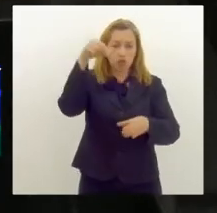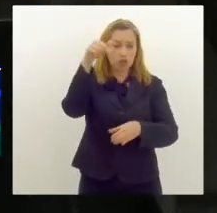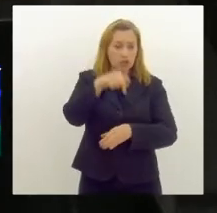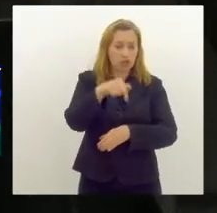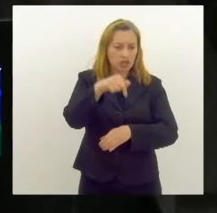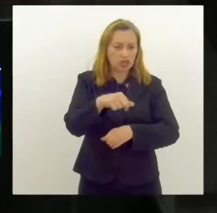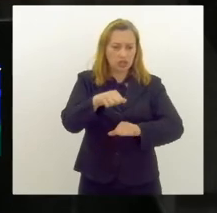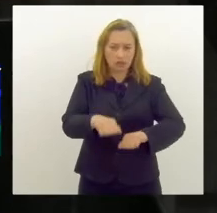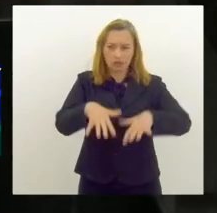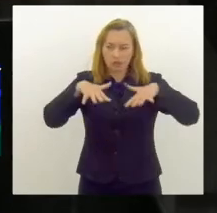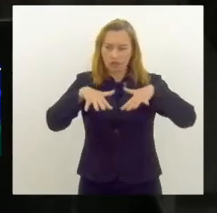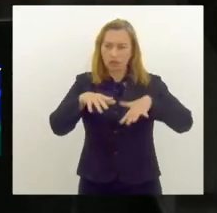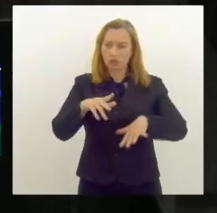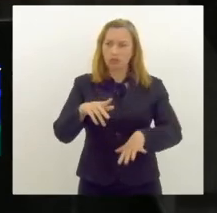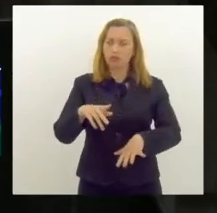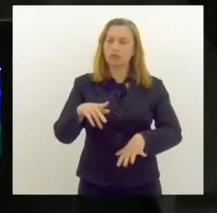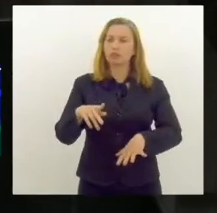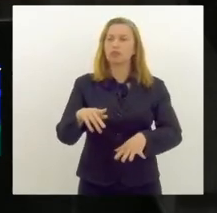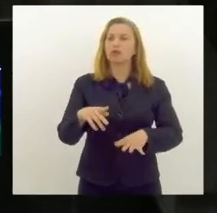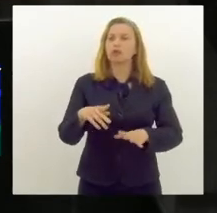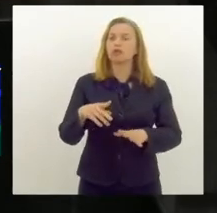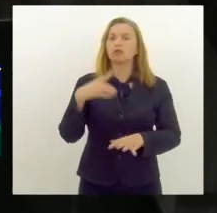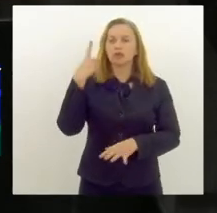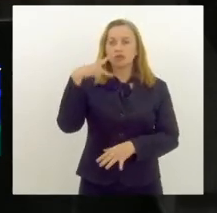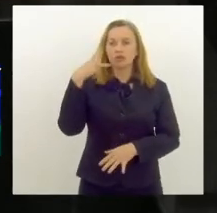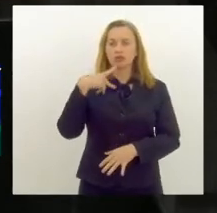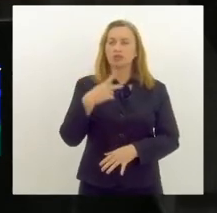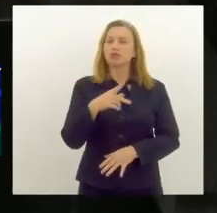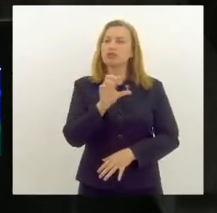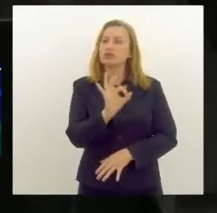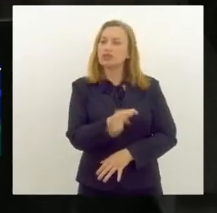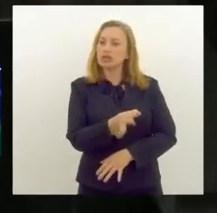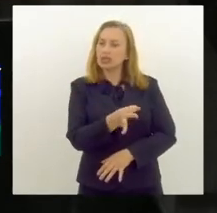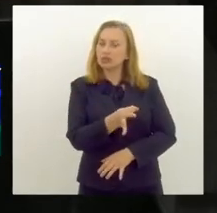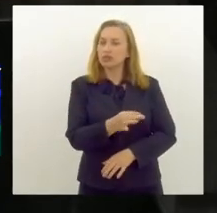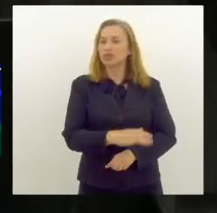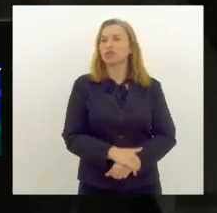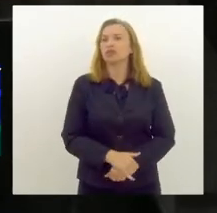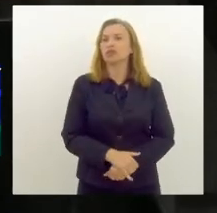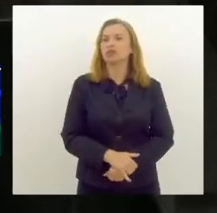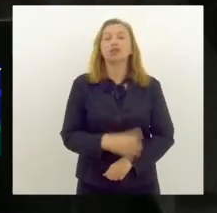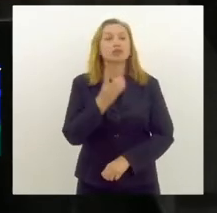pelo Parlamento. Foram especificamente